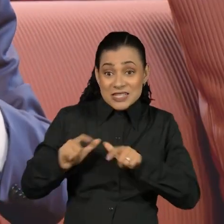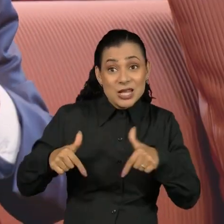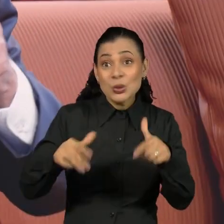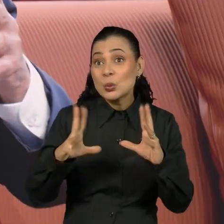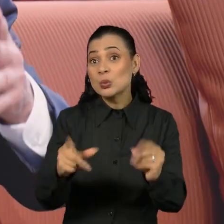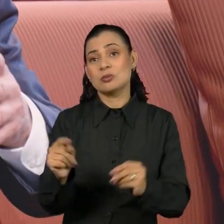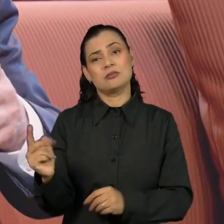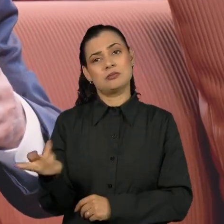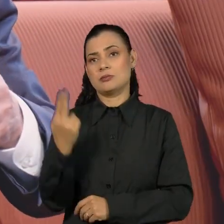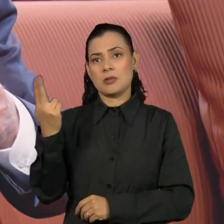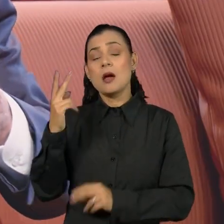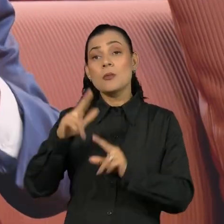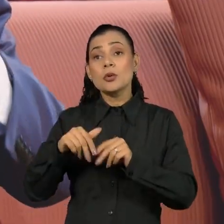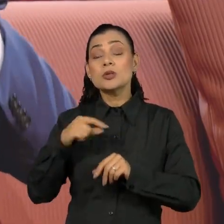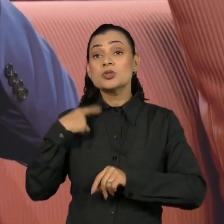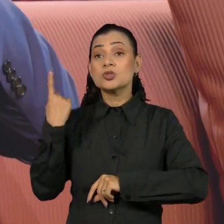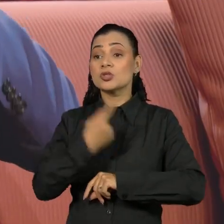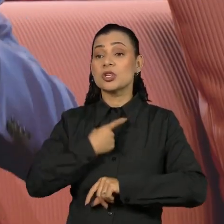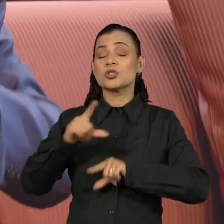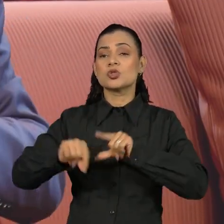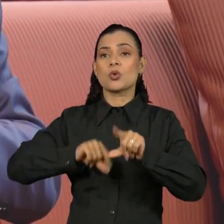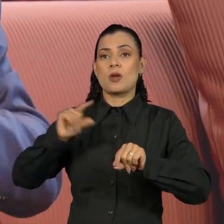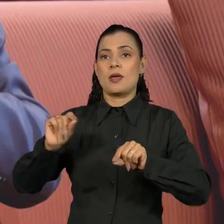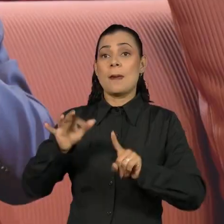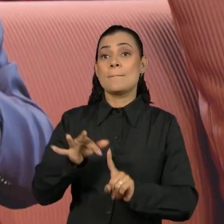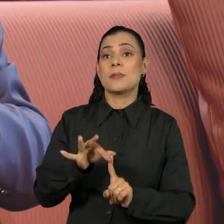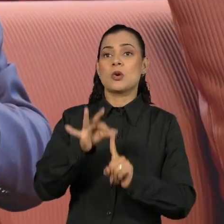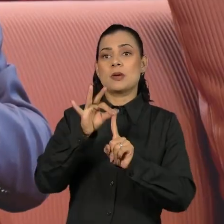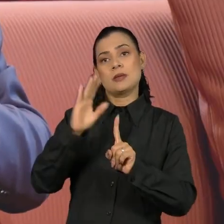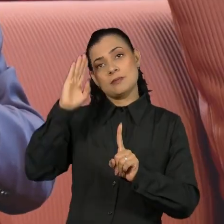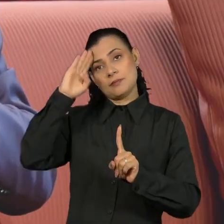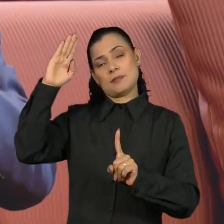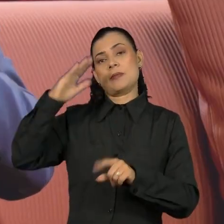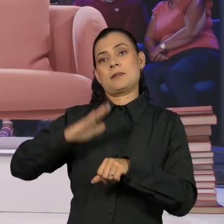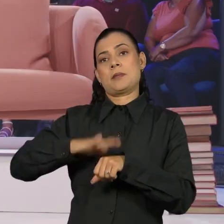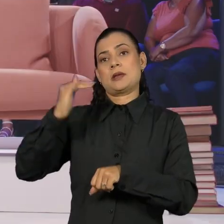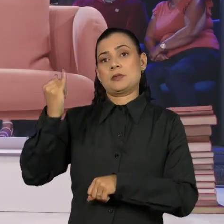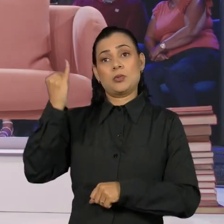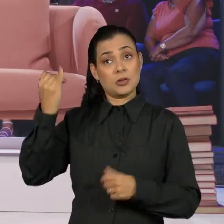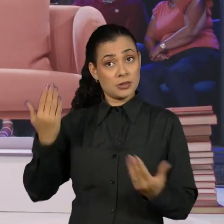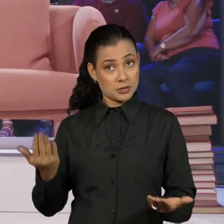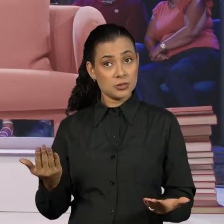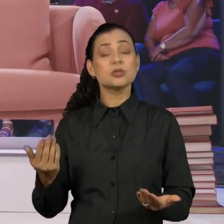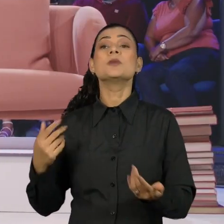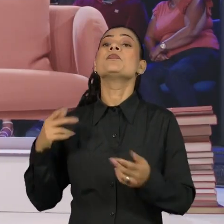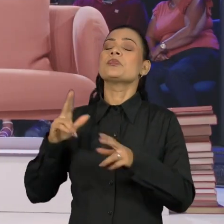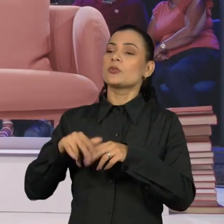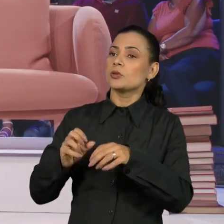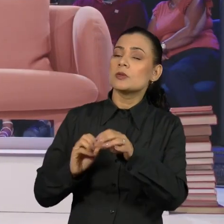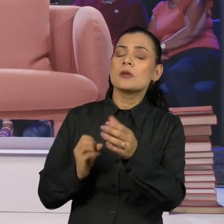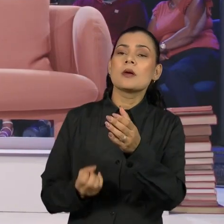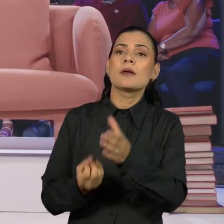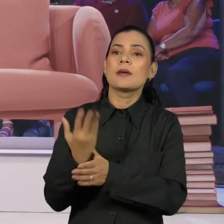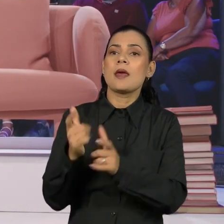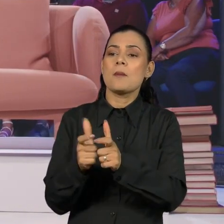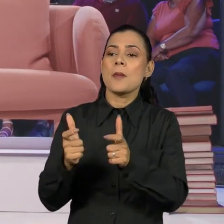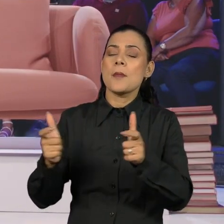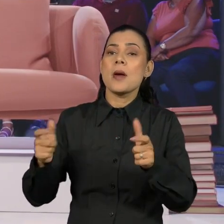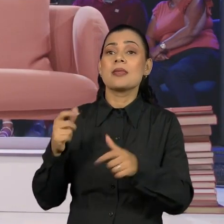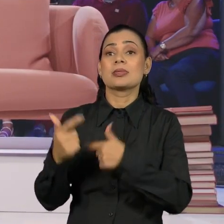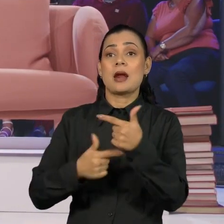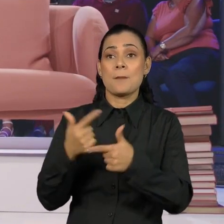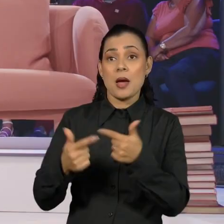Então, governar é escolher, você priorizar aquilo que é mais importante. Geração de emprego, acesso